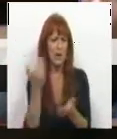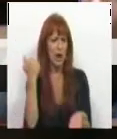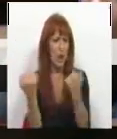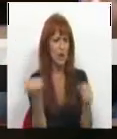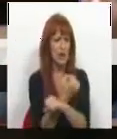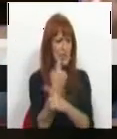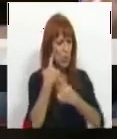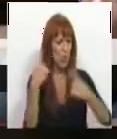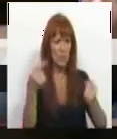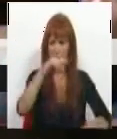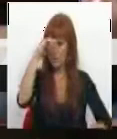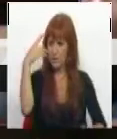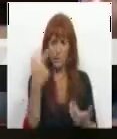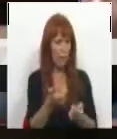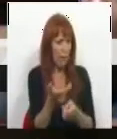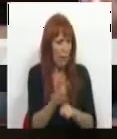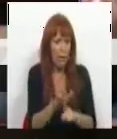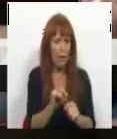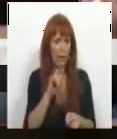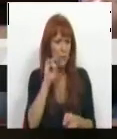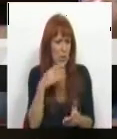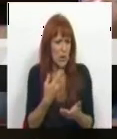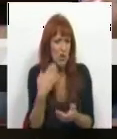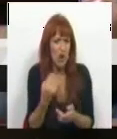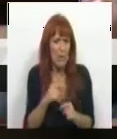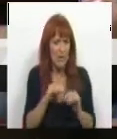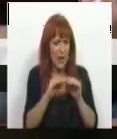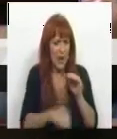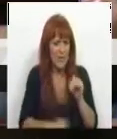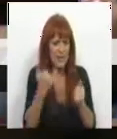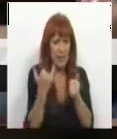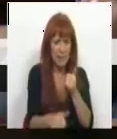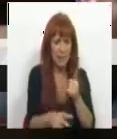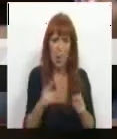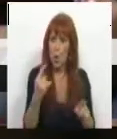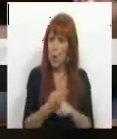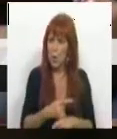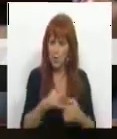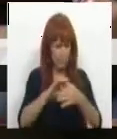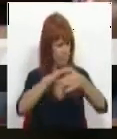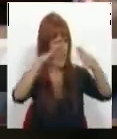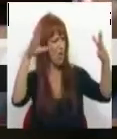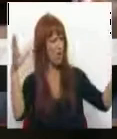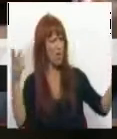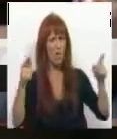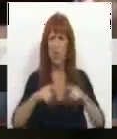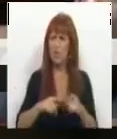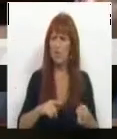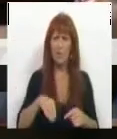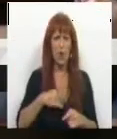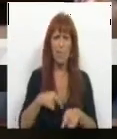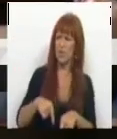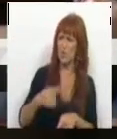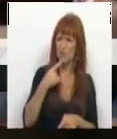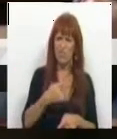serviços públicos, dificultando, por exemplo, a proteção de jovens e menores em risco. Coisa contraditória com a suposta preocupação